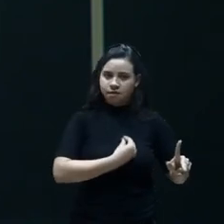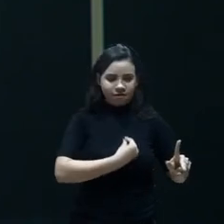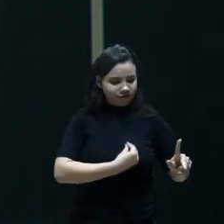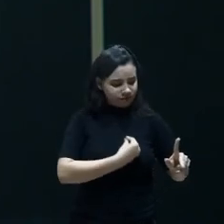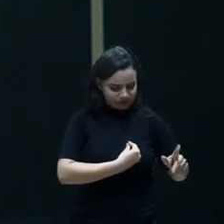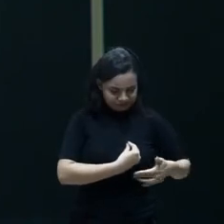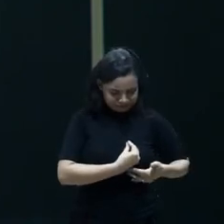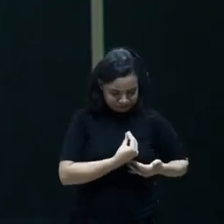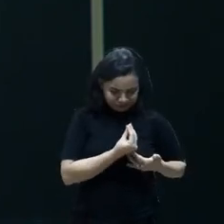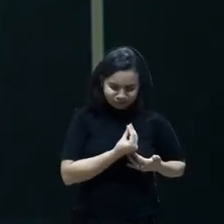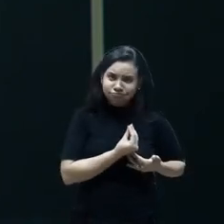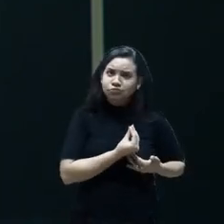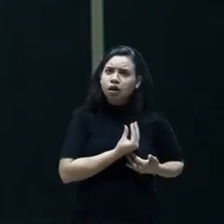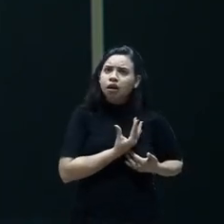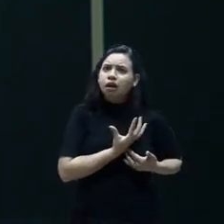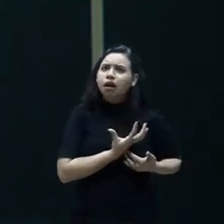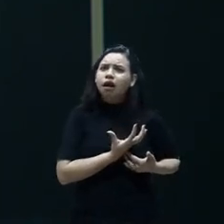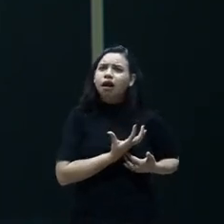Você vai ter uma vida sem frutos.